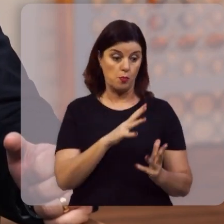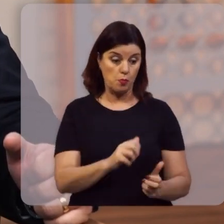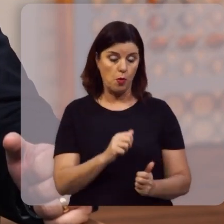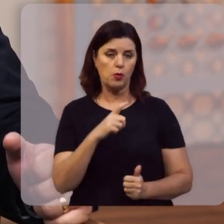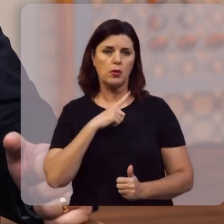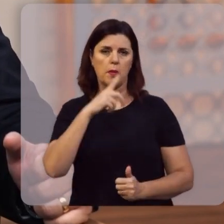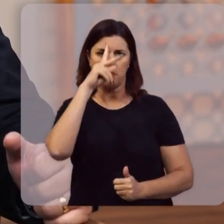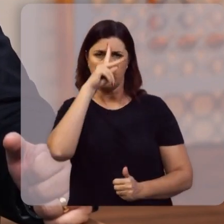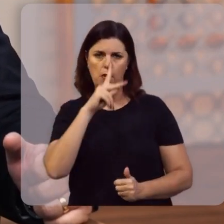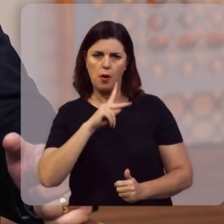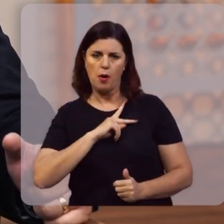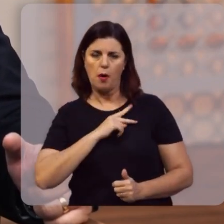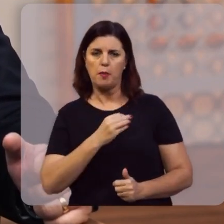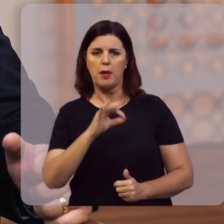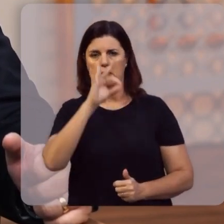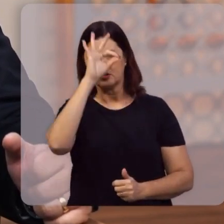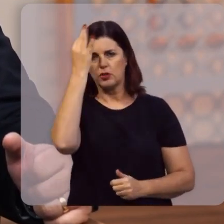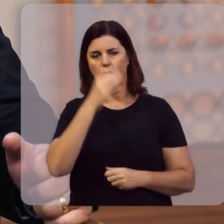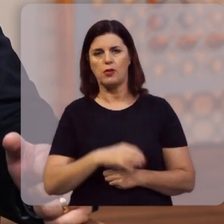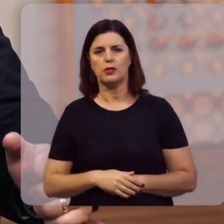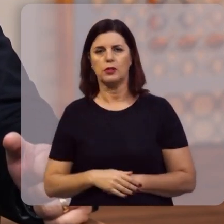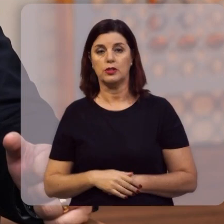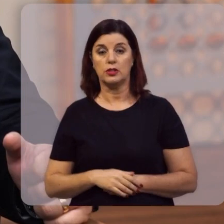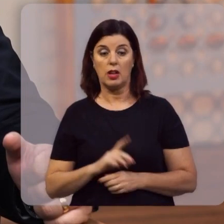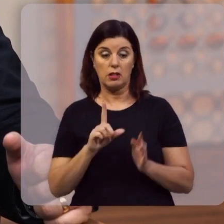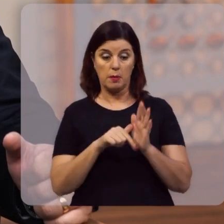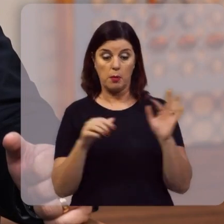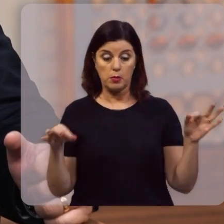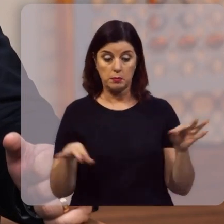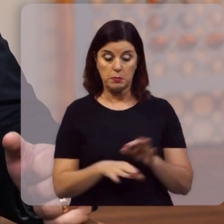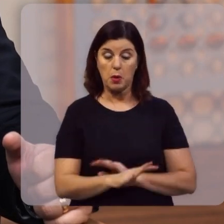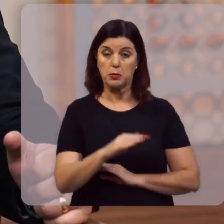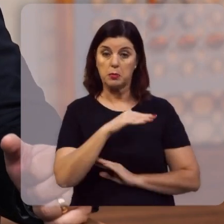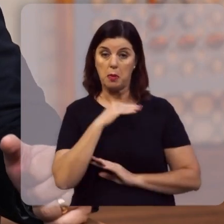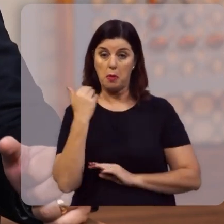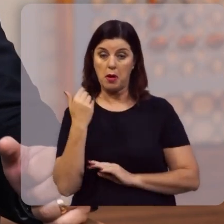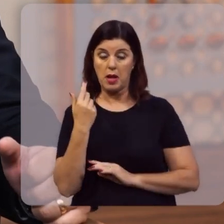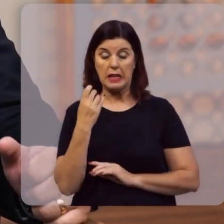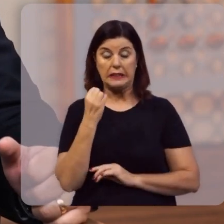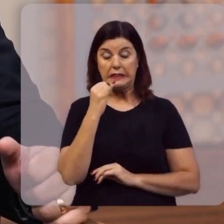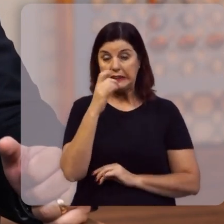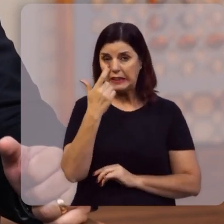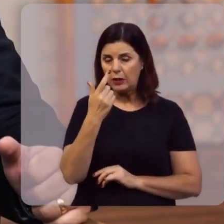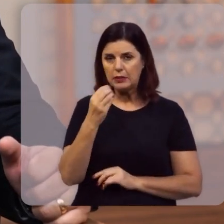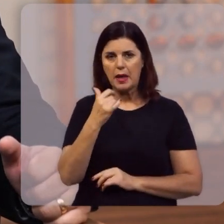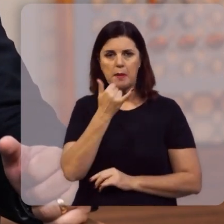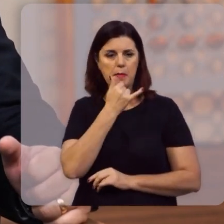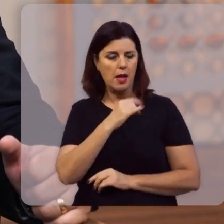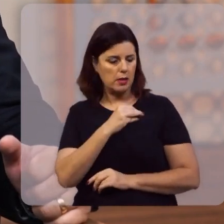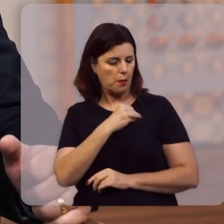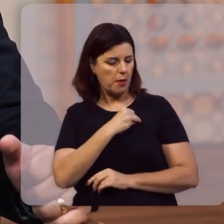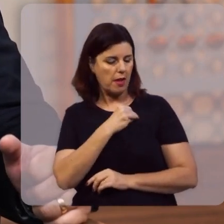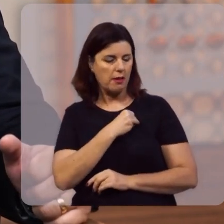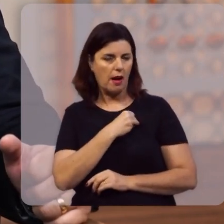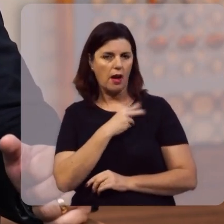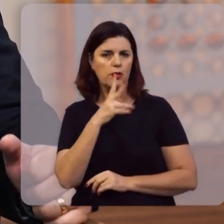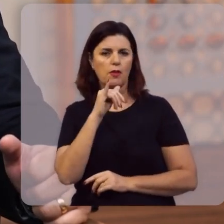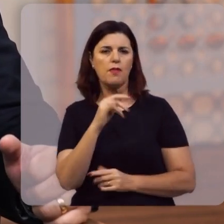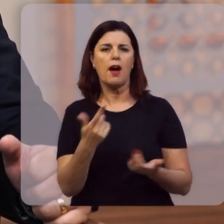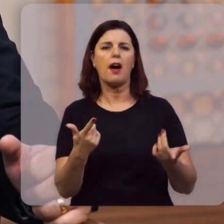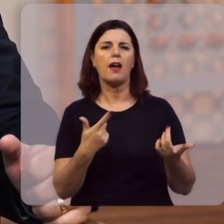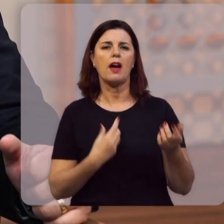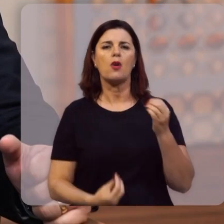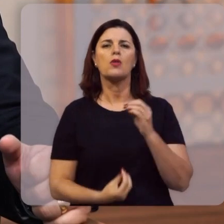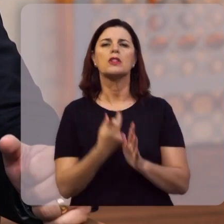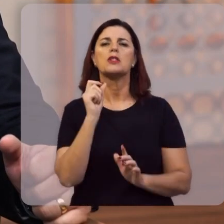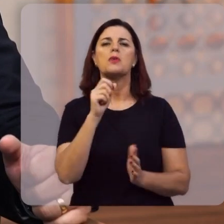entregue à própria sorte e depois que deste mundo partir, se não receber o perdão de pecados, ele vai receber o peso